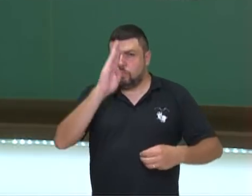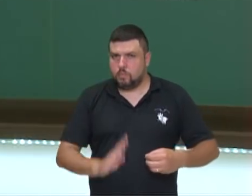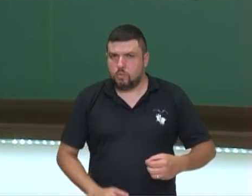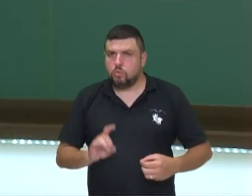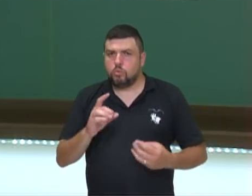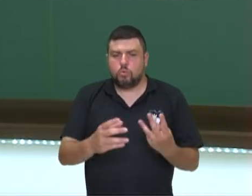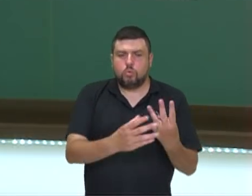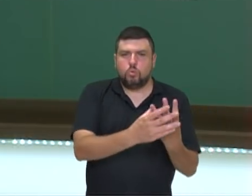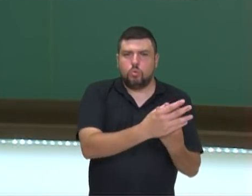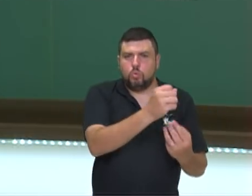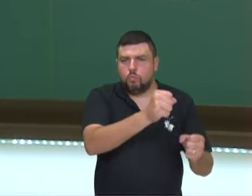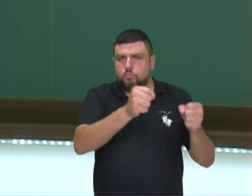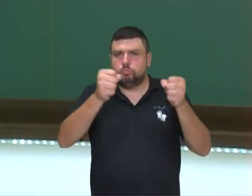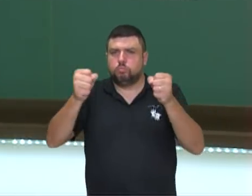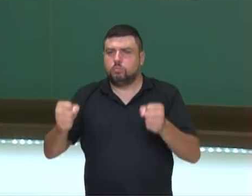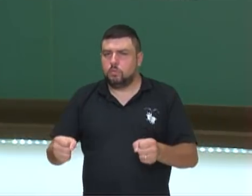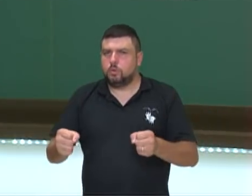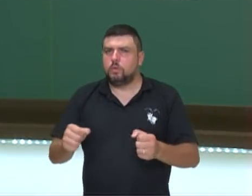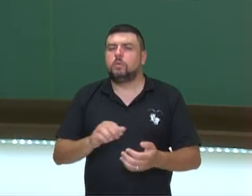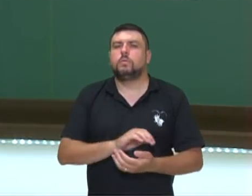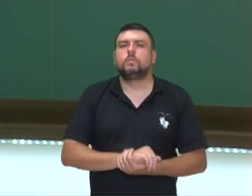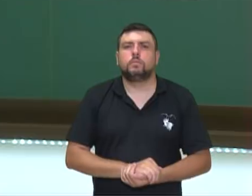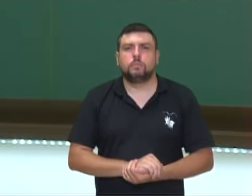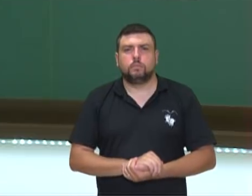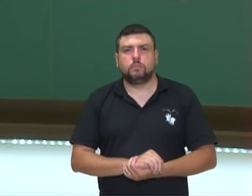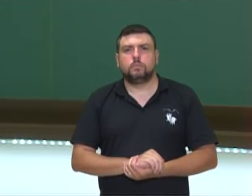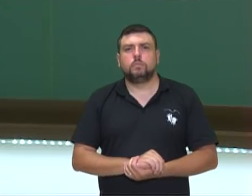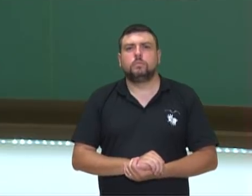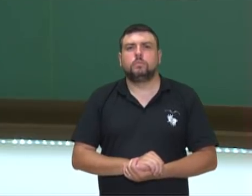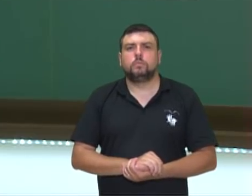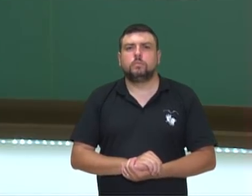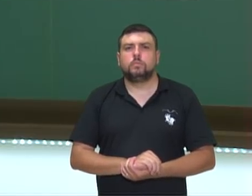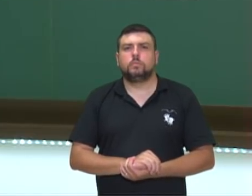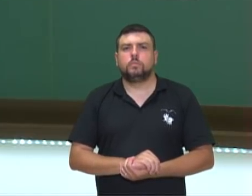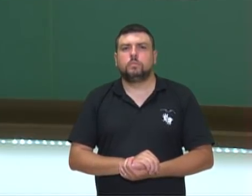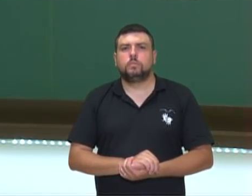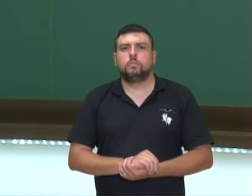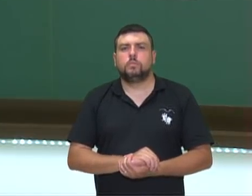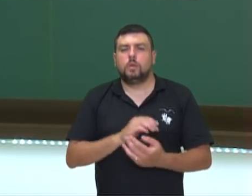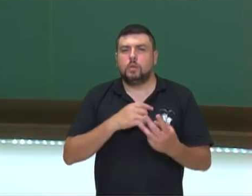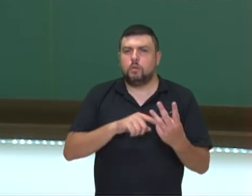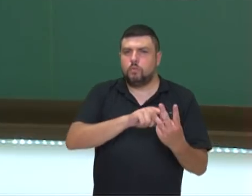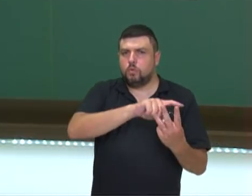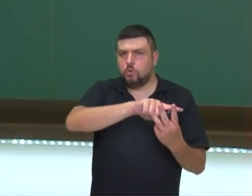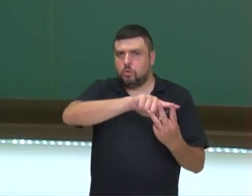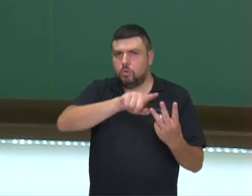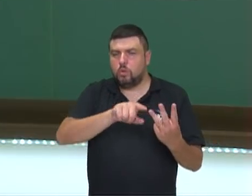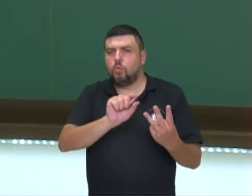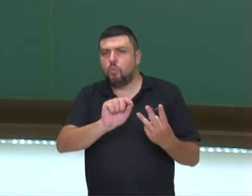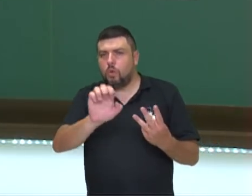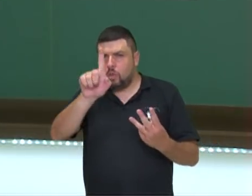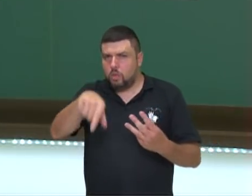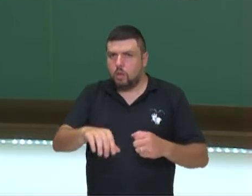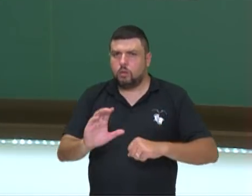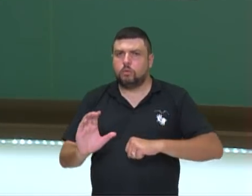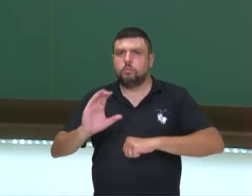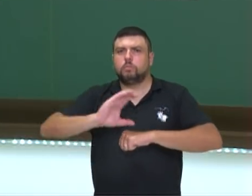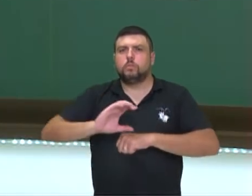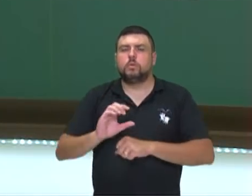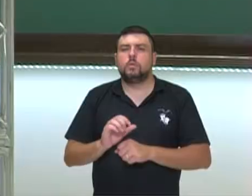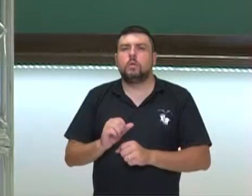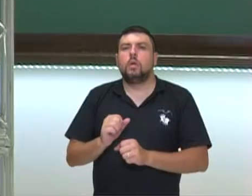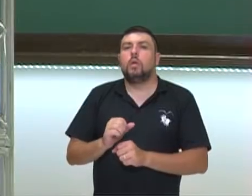poderes: legislativo, executivo e judiciário, definido pela Constituição de